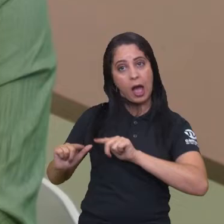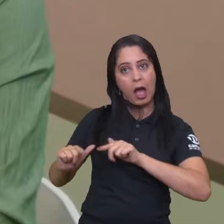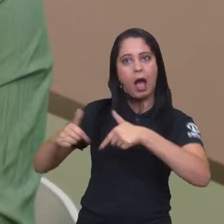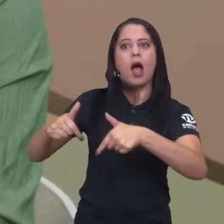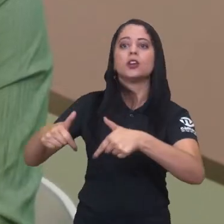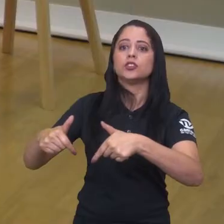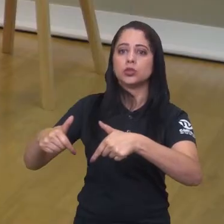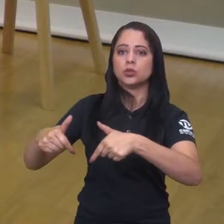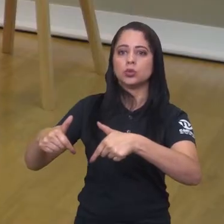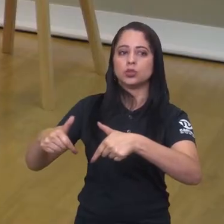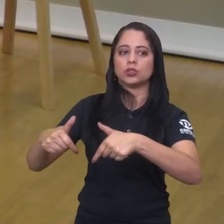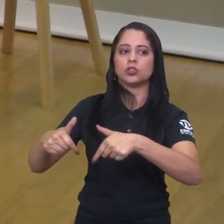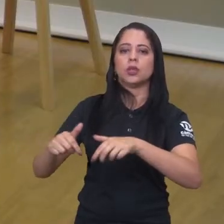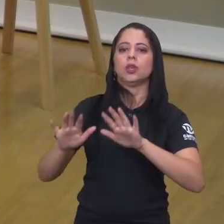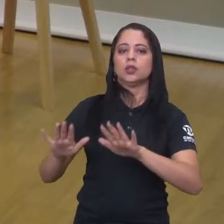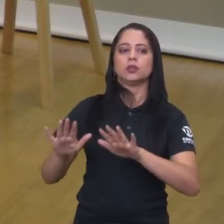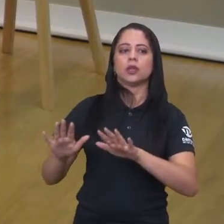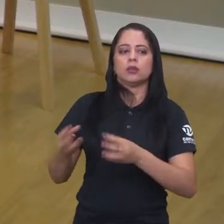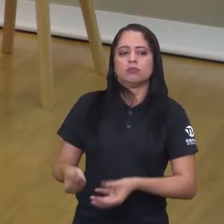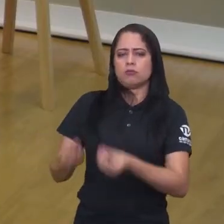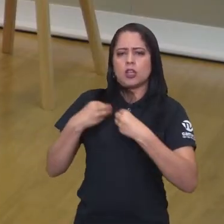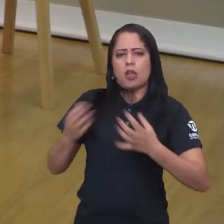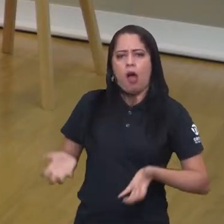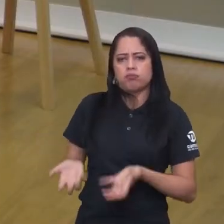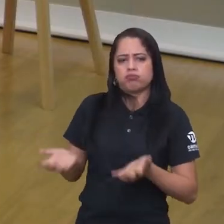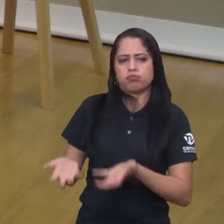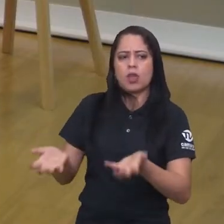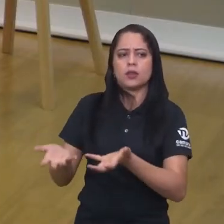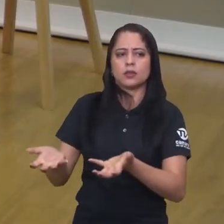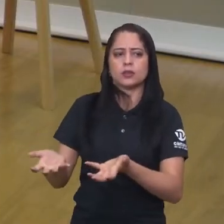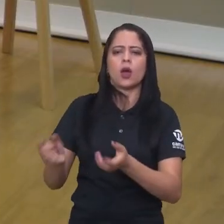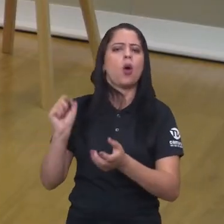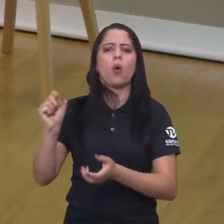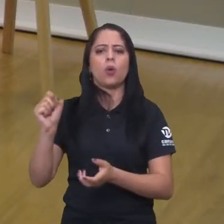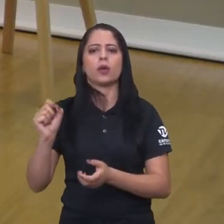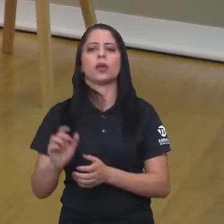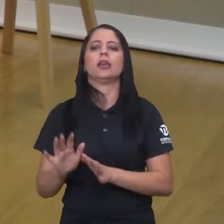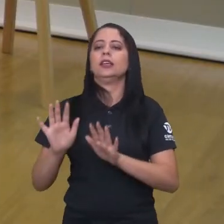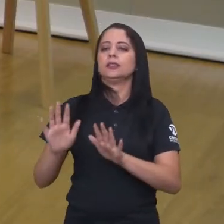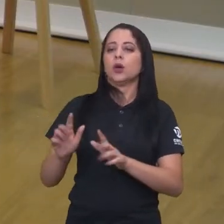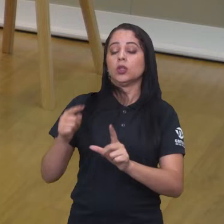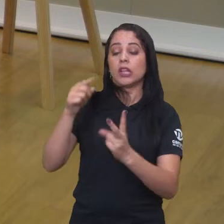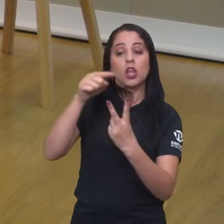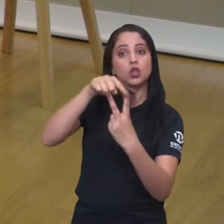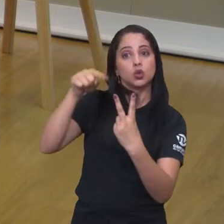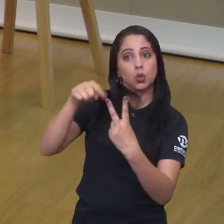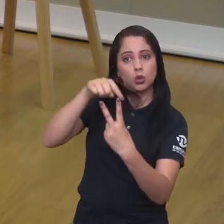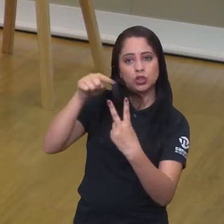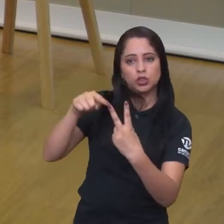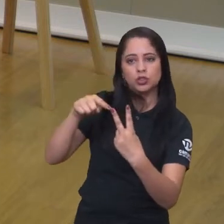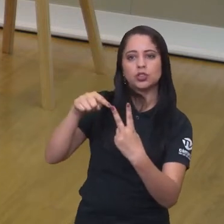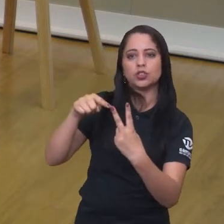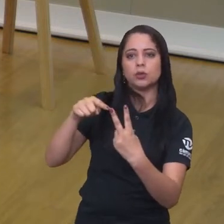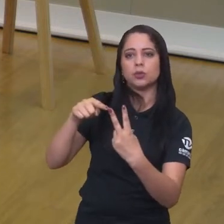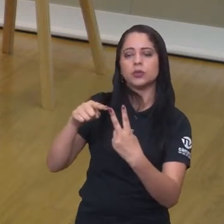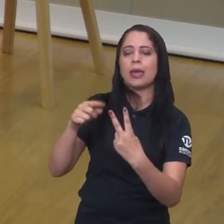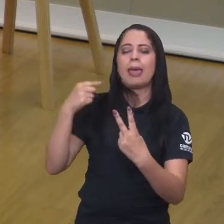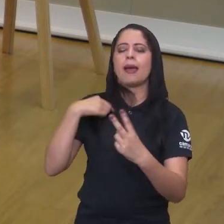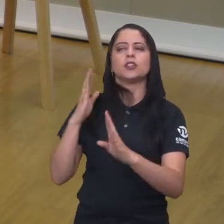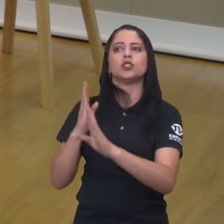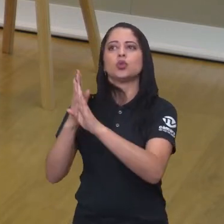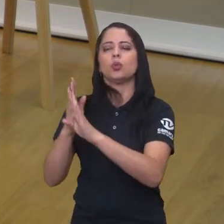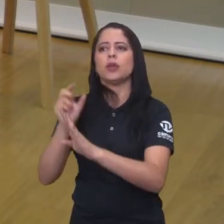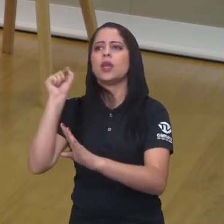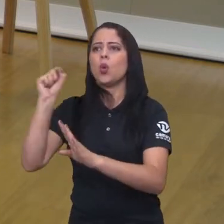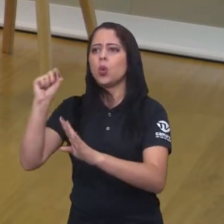nos motiva. E aqui a gente pode até falar de motivação intrínseca e de motivação extrínseca. Então, eu preciso descobrir algo que me